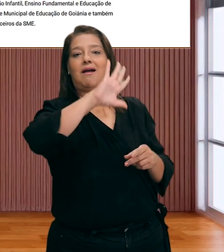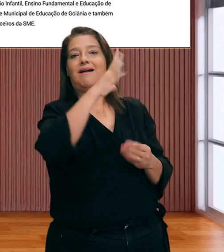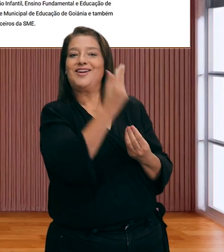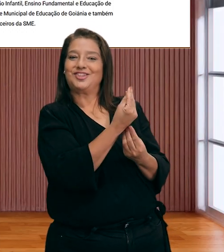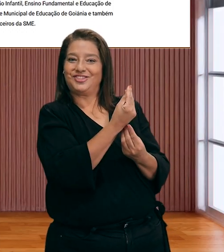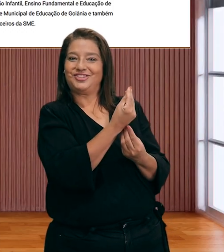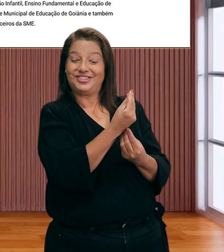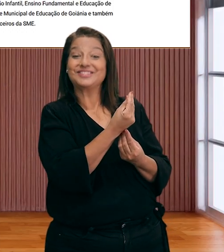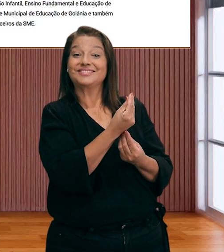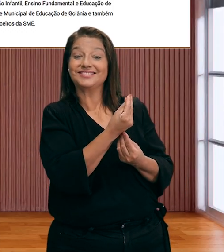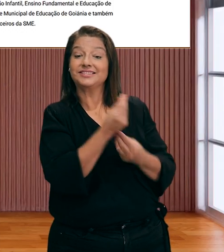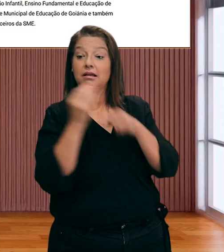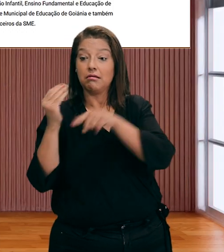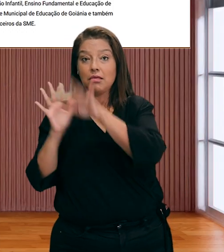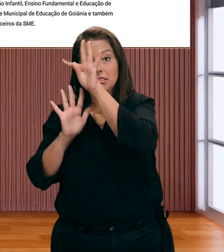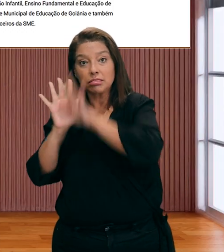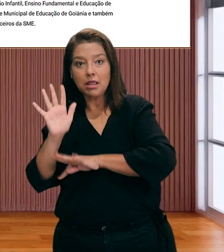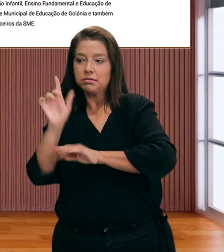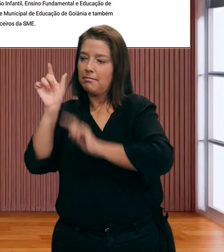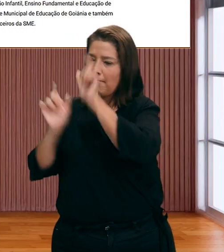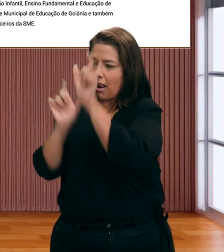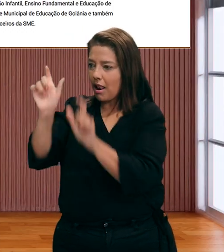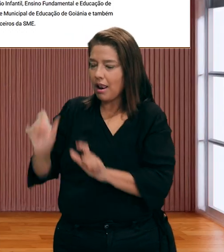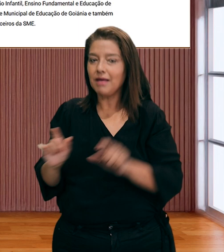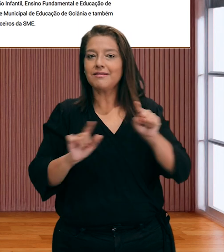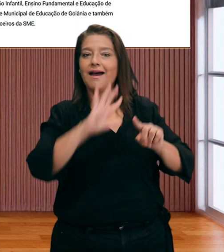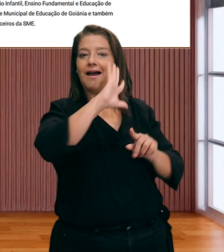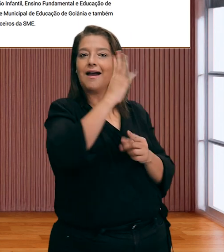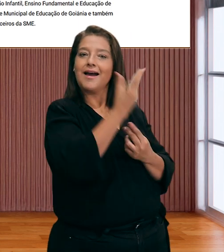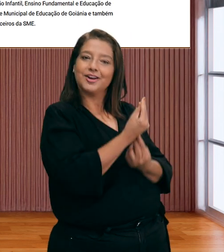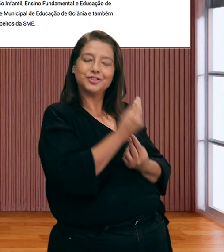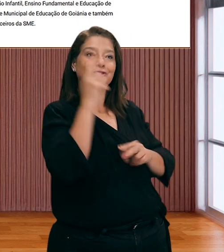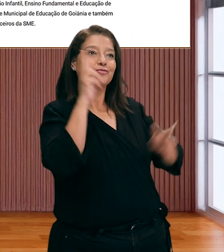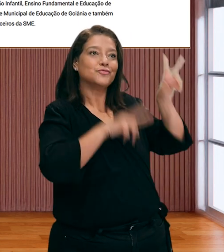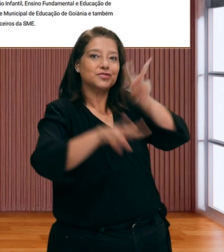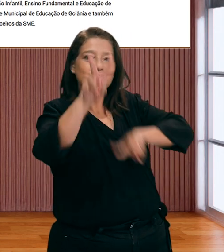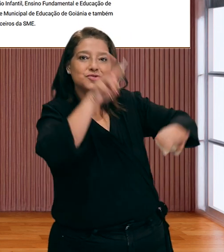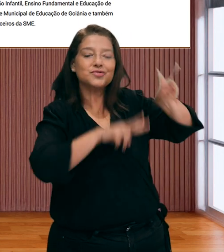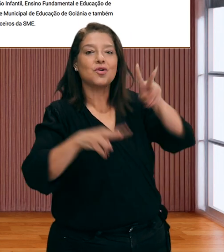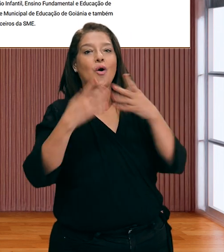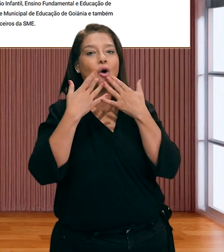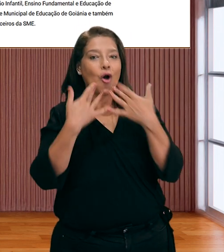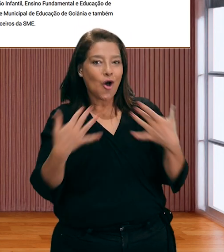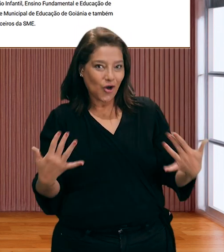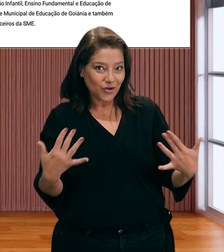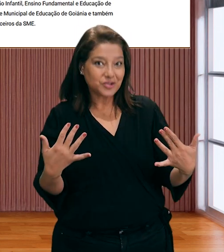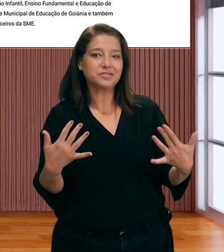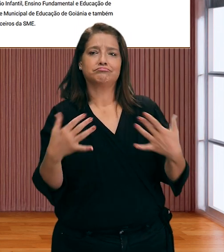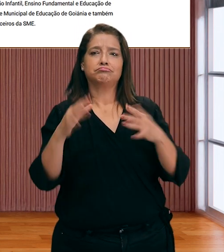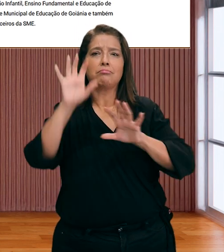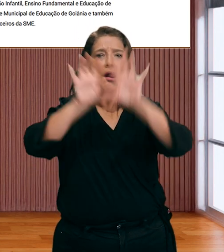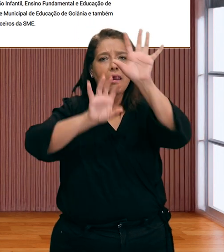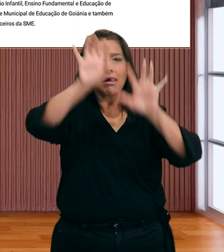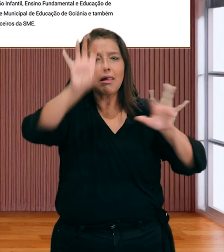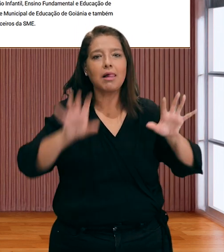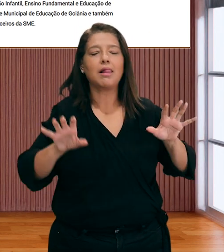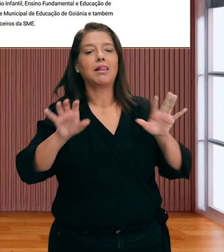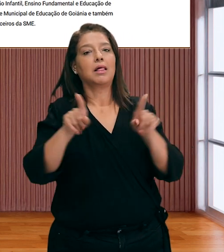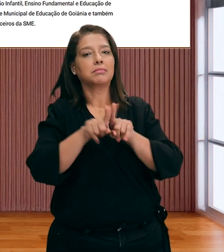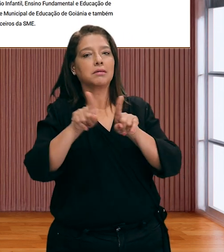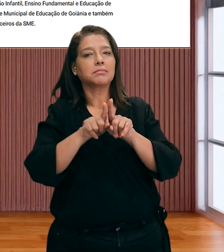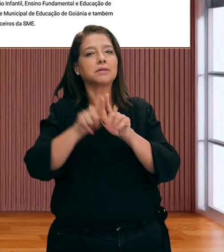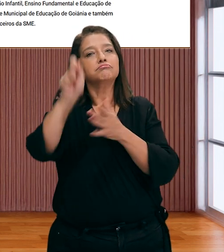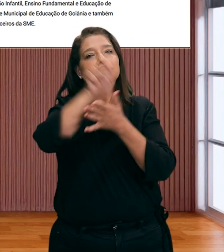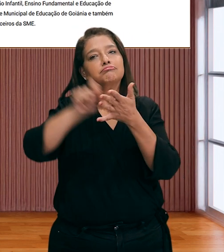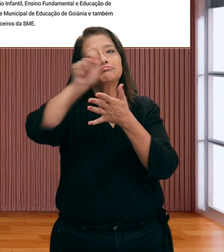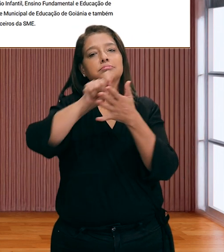arte. Enquanto o texto usa palavras, as artes visuais usam cores, formas e traços